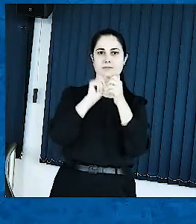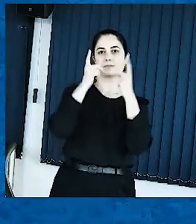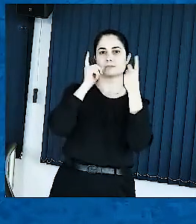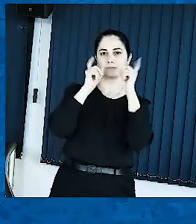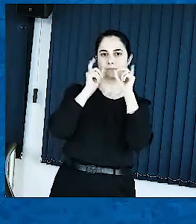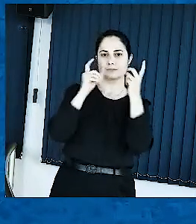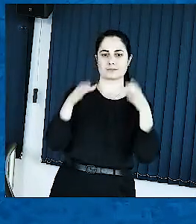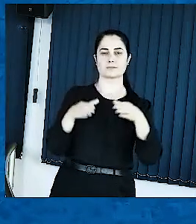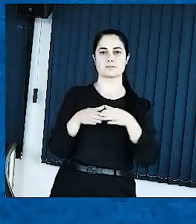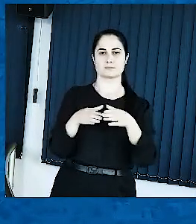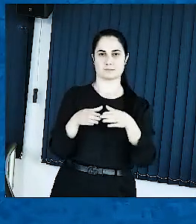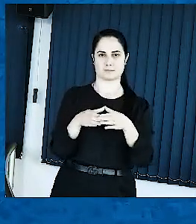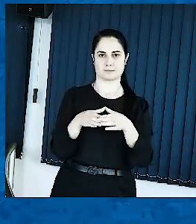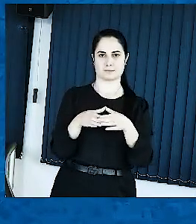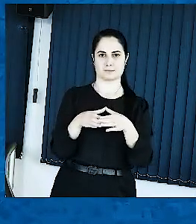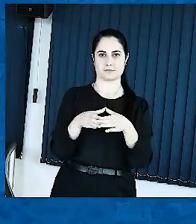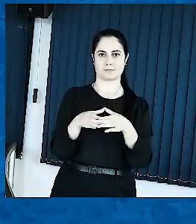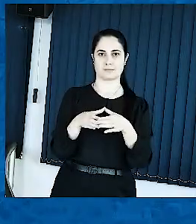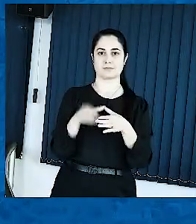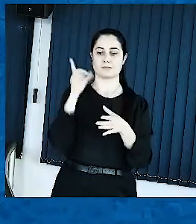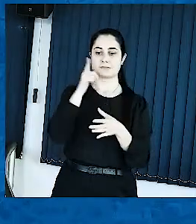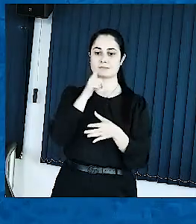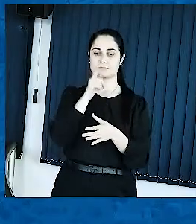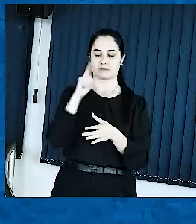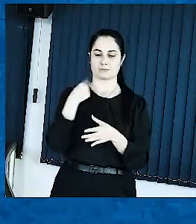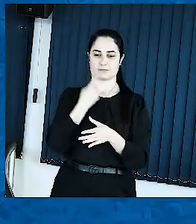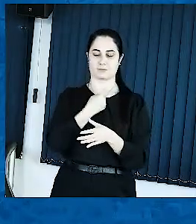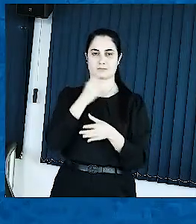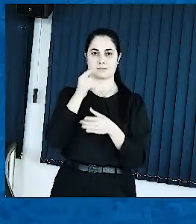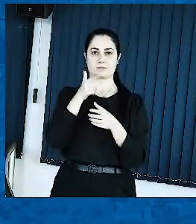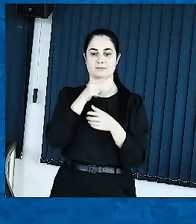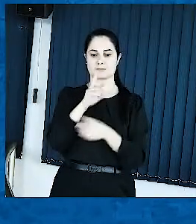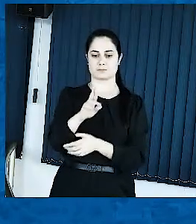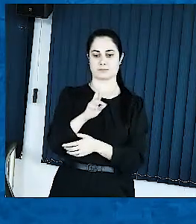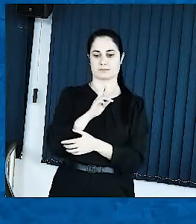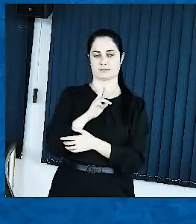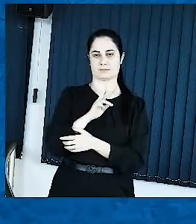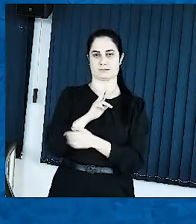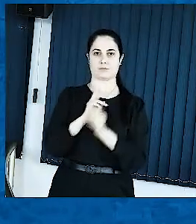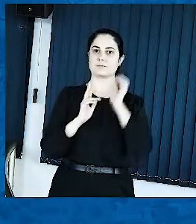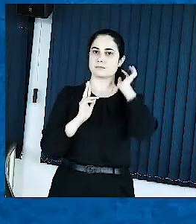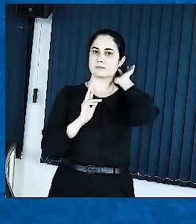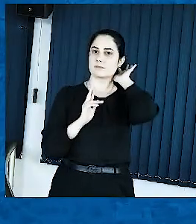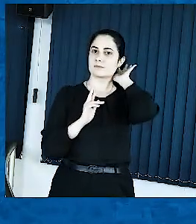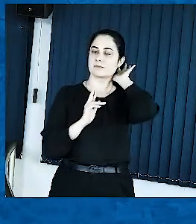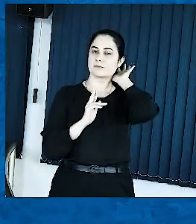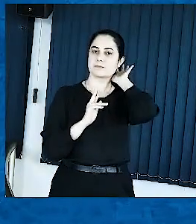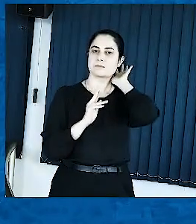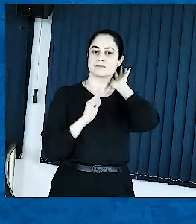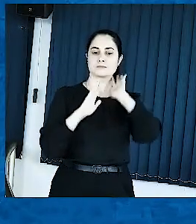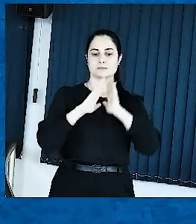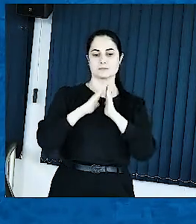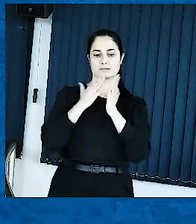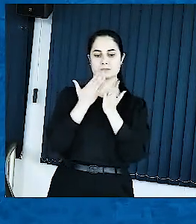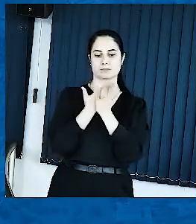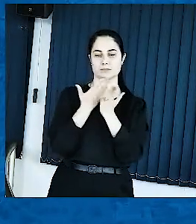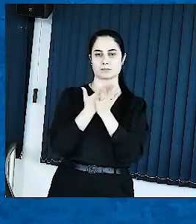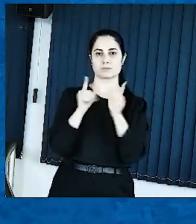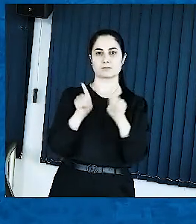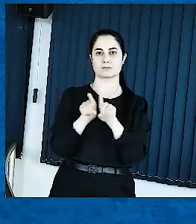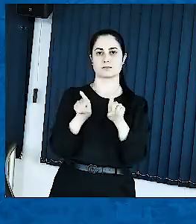com a equipe, para a gente poder ter um feedback. E a escola precisa